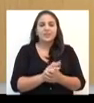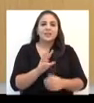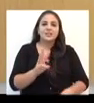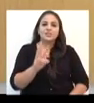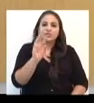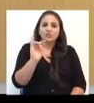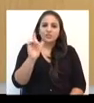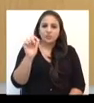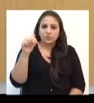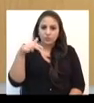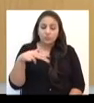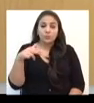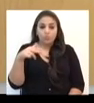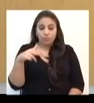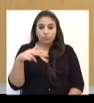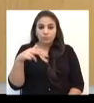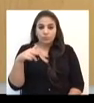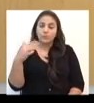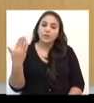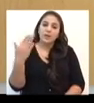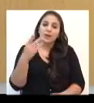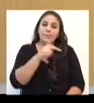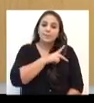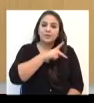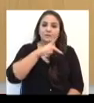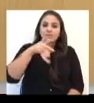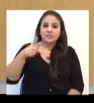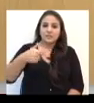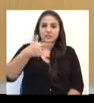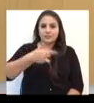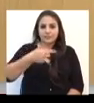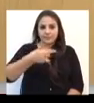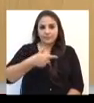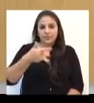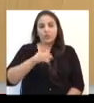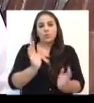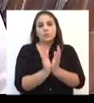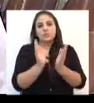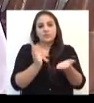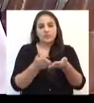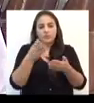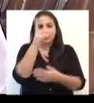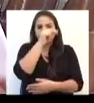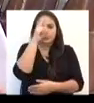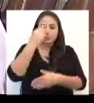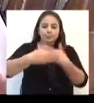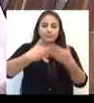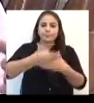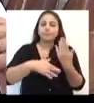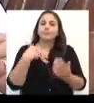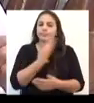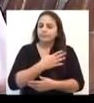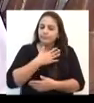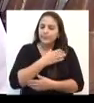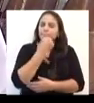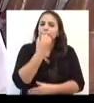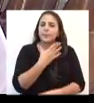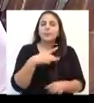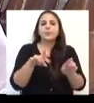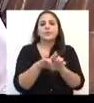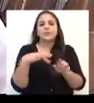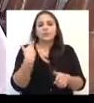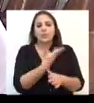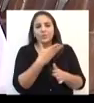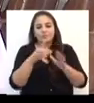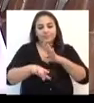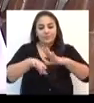Liu assume a vice-presidência do Conselho Municipal de Desenvolvimento. Nós nos sentimos honrados por sermos indicados